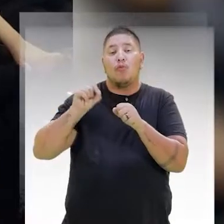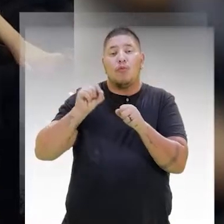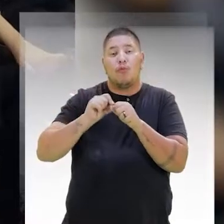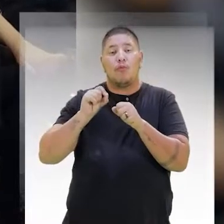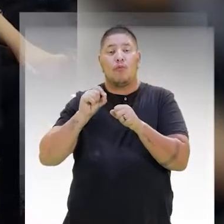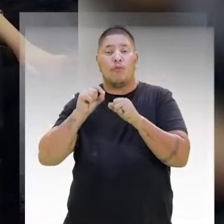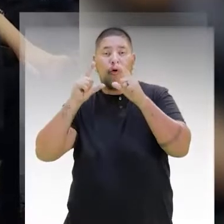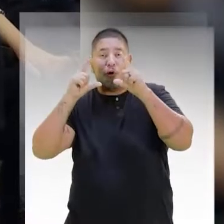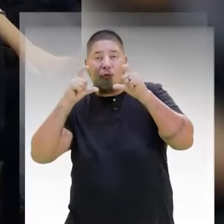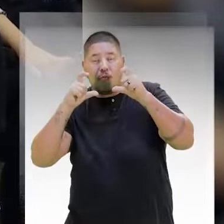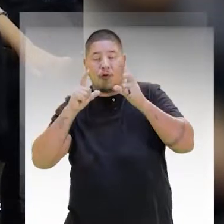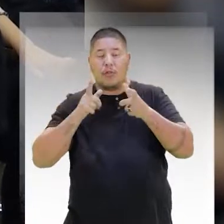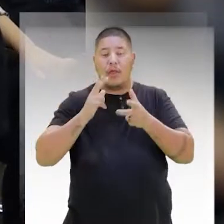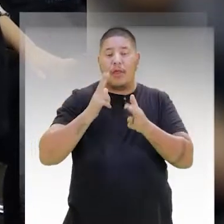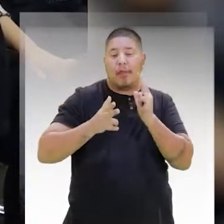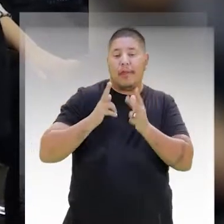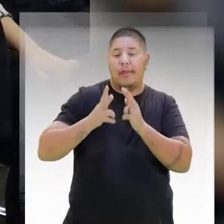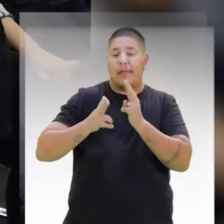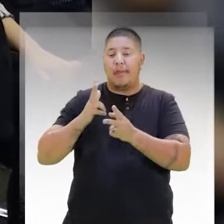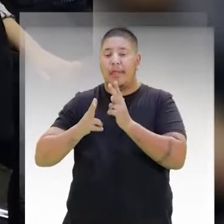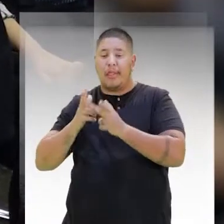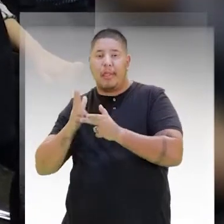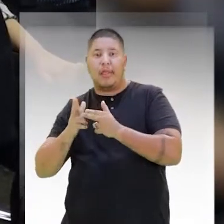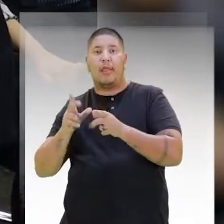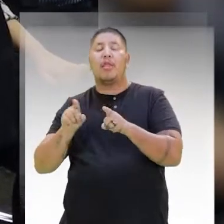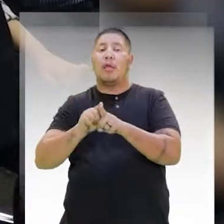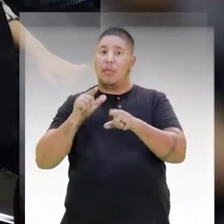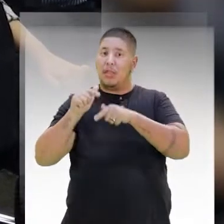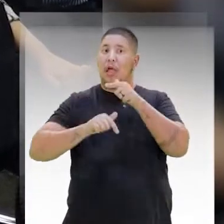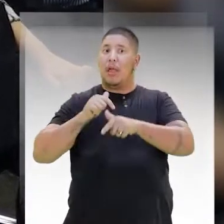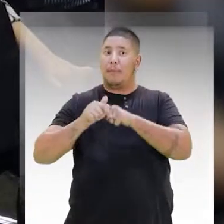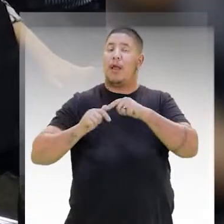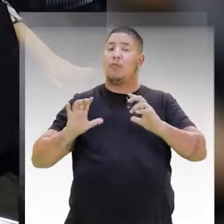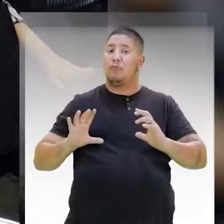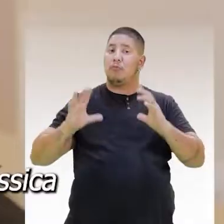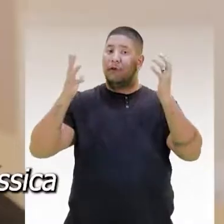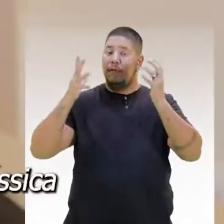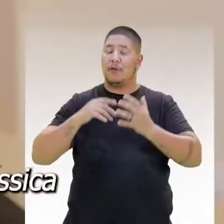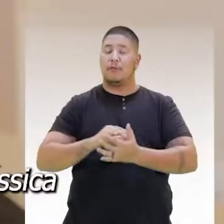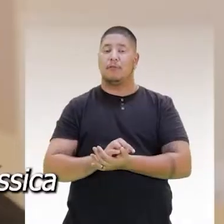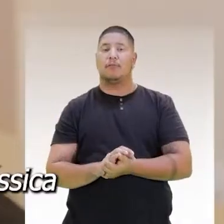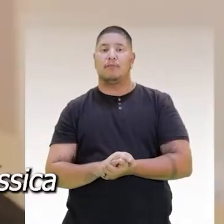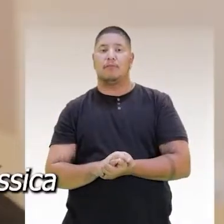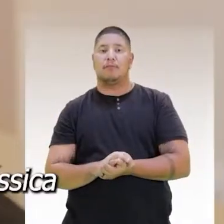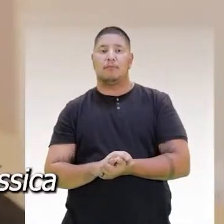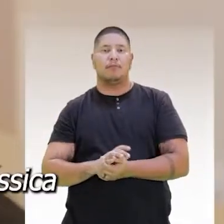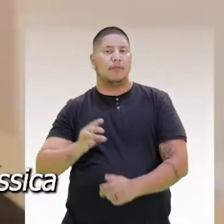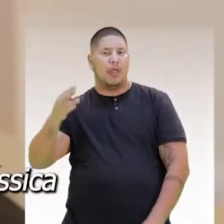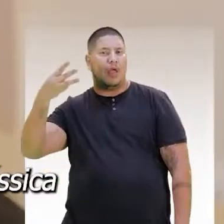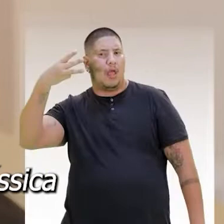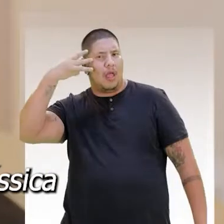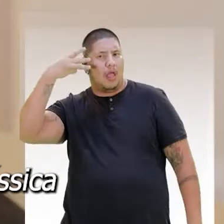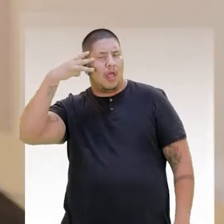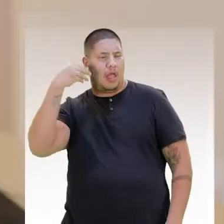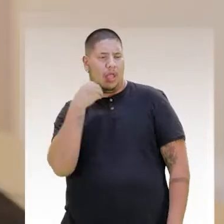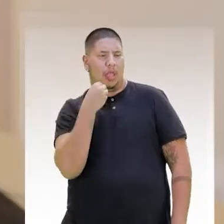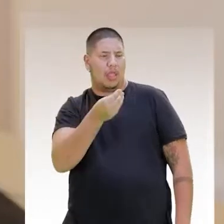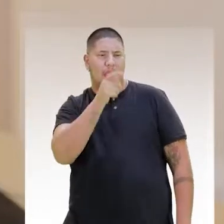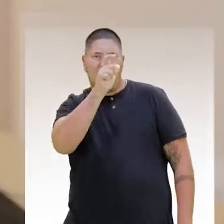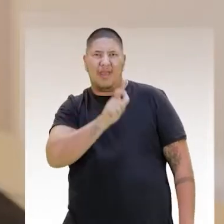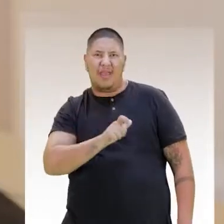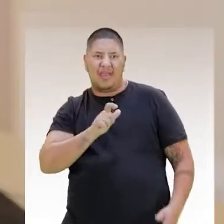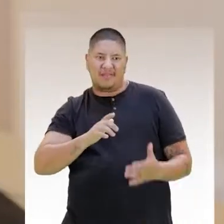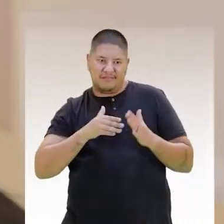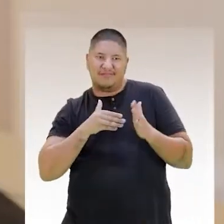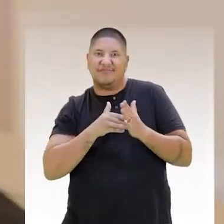faço cobertura fotográfica em eventos. A síndrome de Down colocou diante de Jéssica alguns desafios